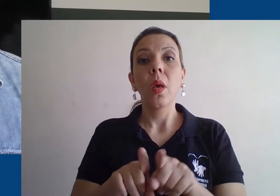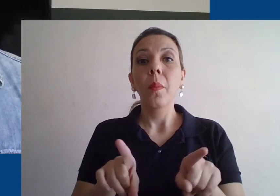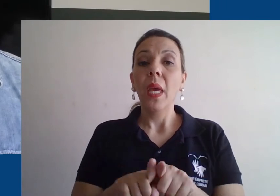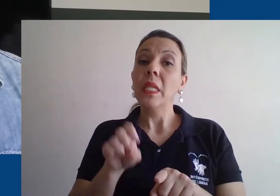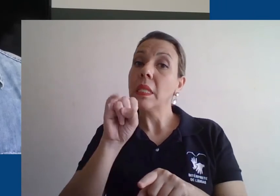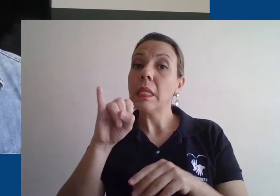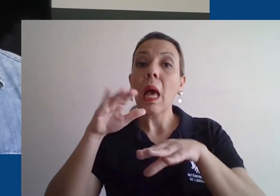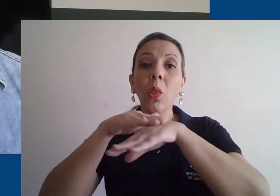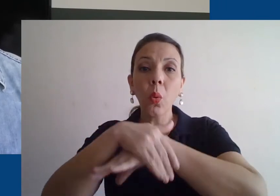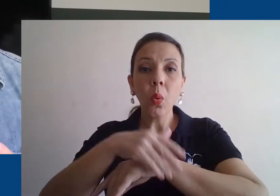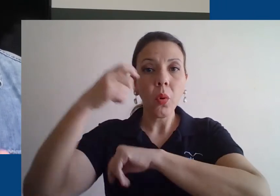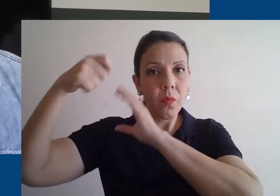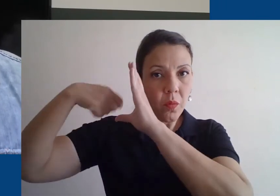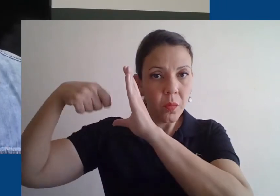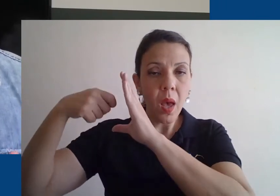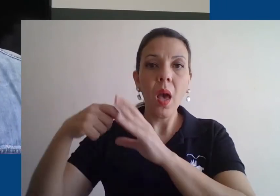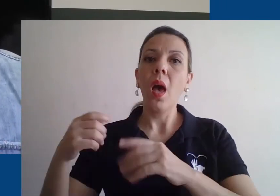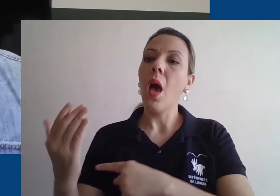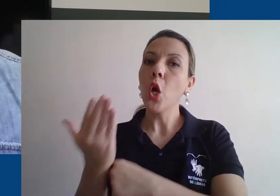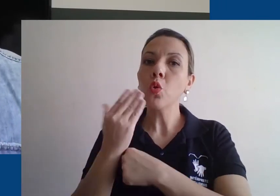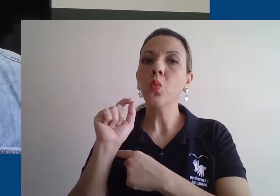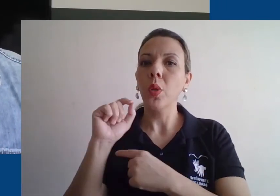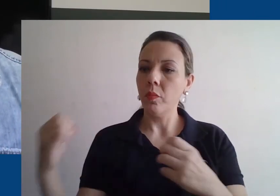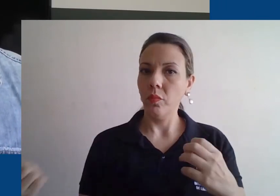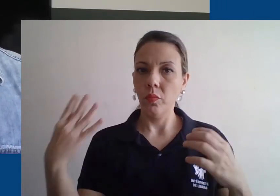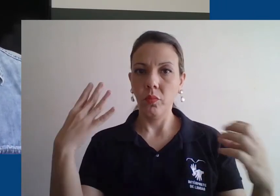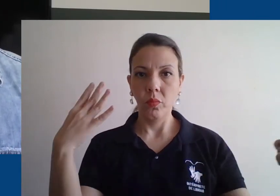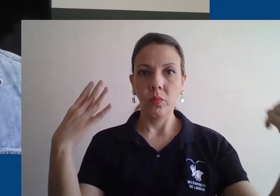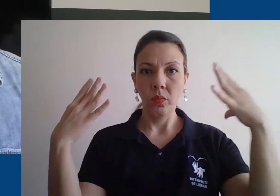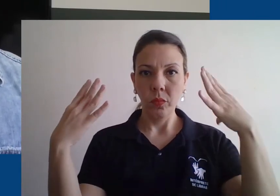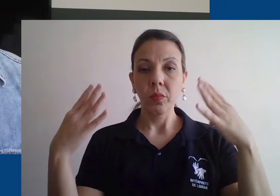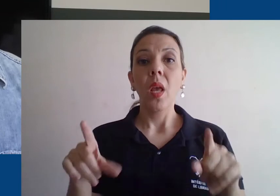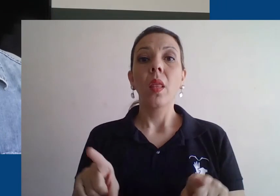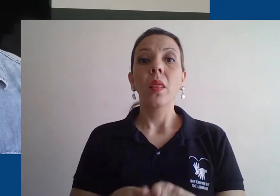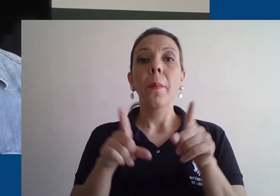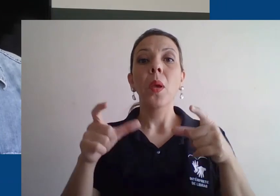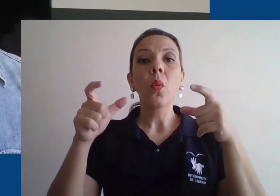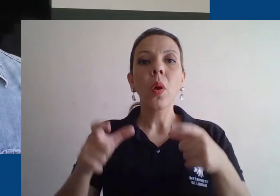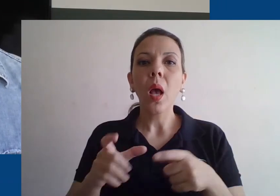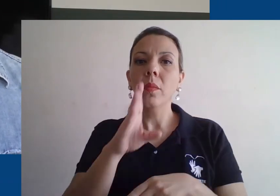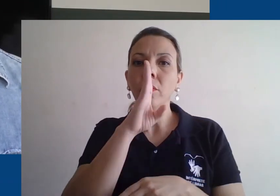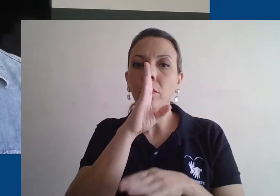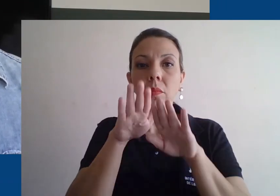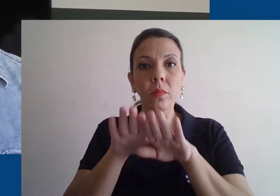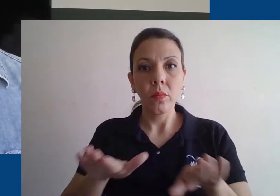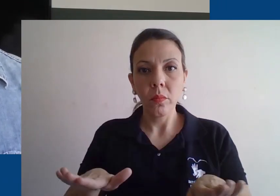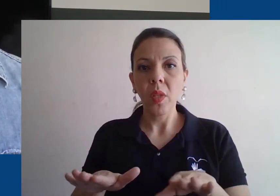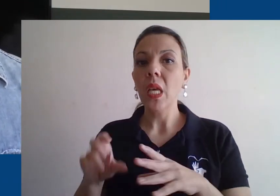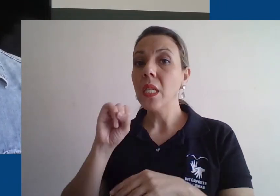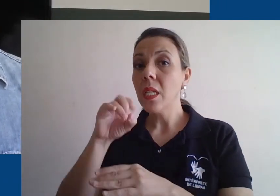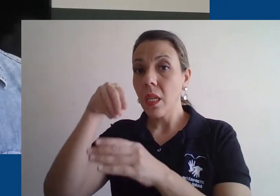de dia. Caso grave à noite, luminárias e abajures para ajudar a gente a iluminar o nosso rosto. Local